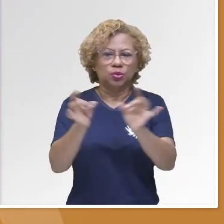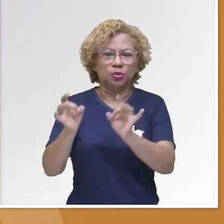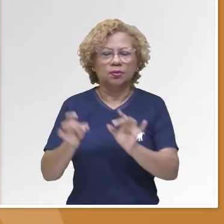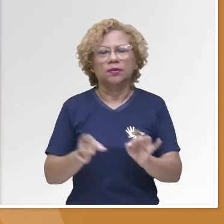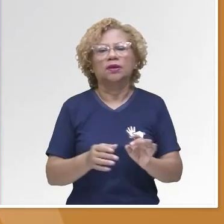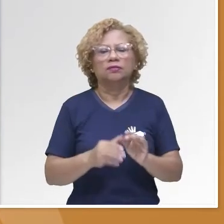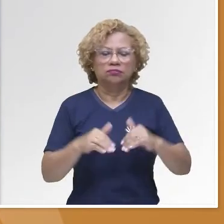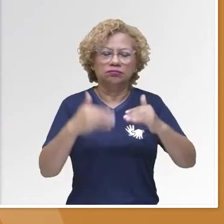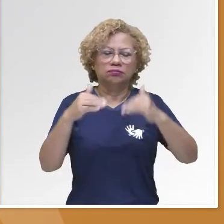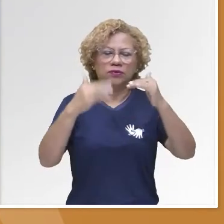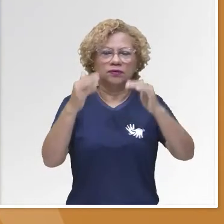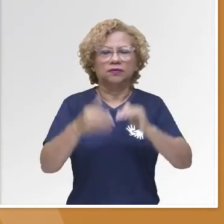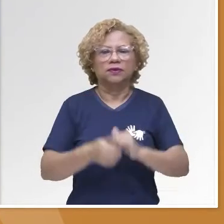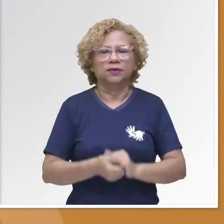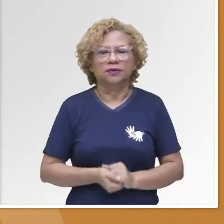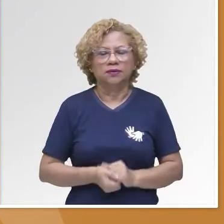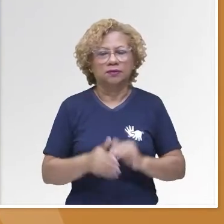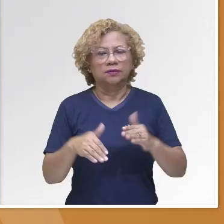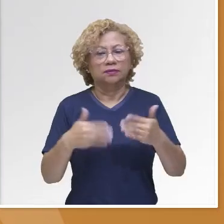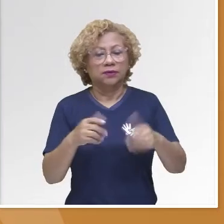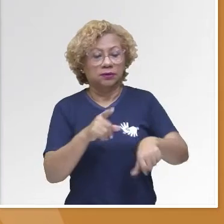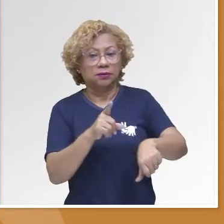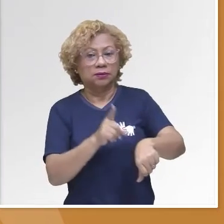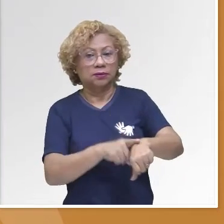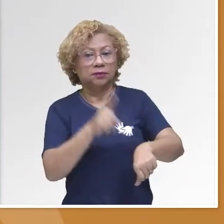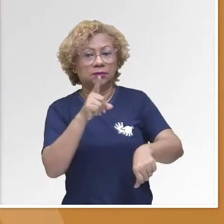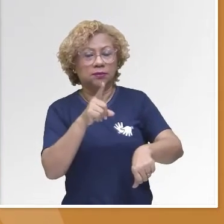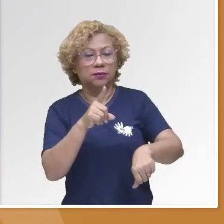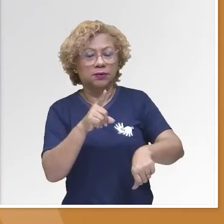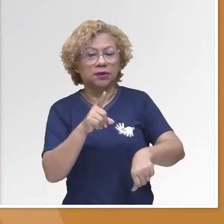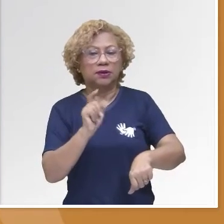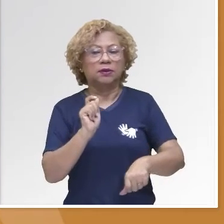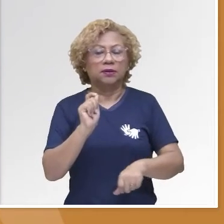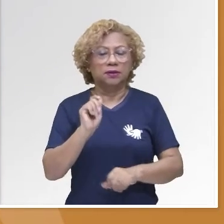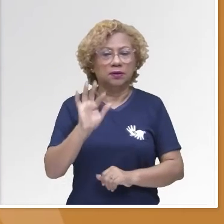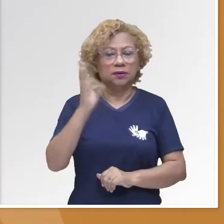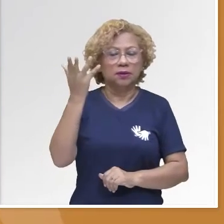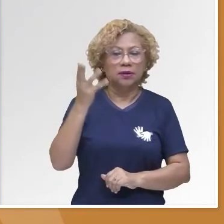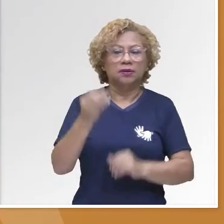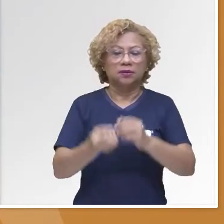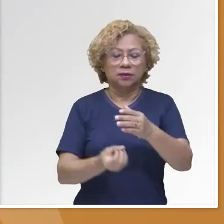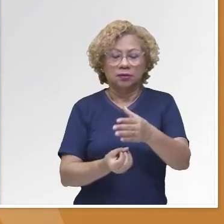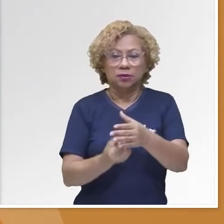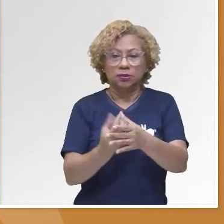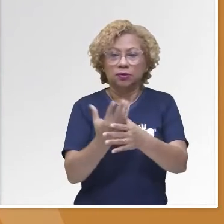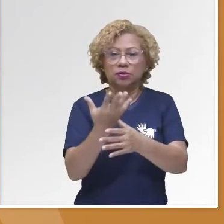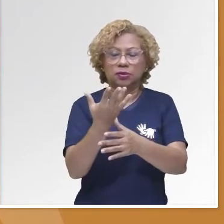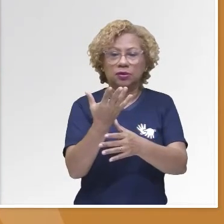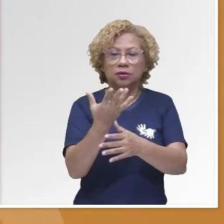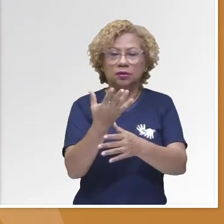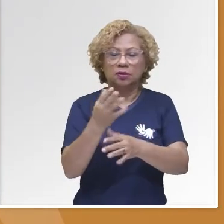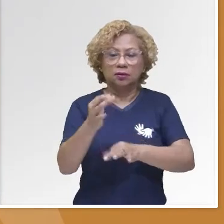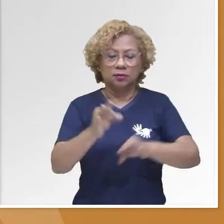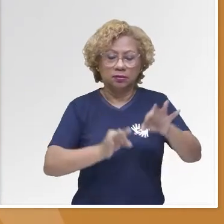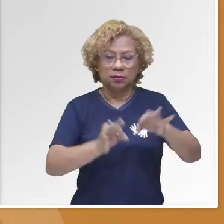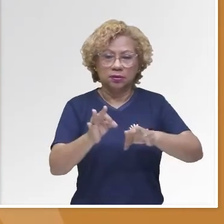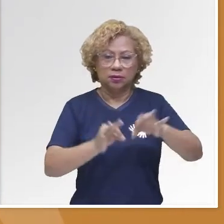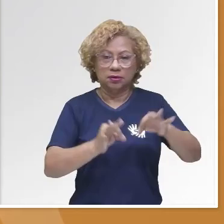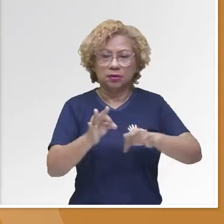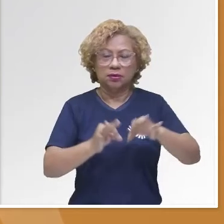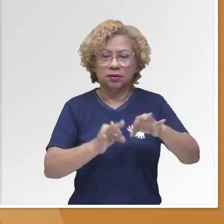cada vez mais. E é nesse momento também em que vai surgir a Organização Mundial